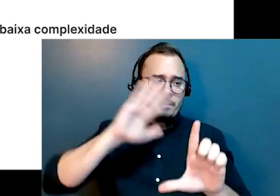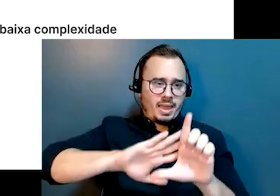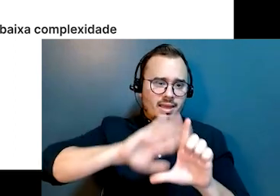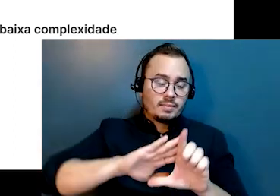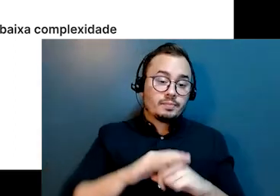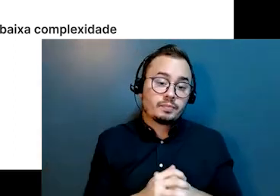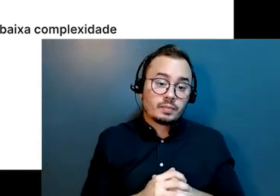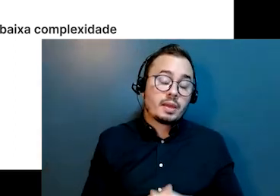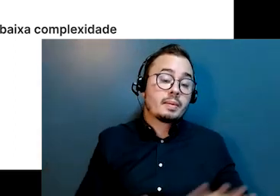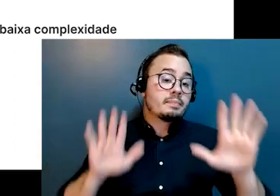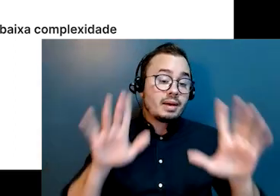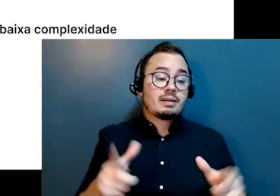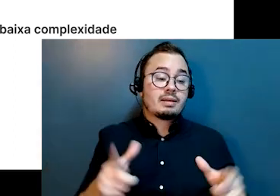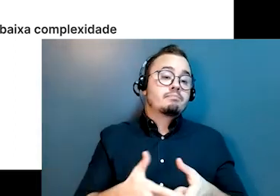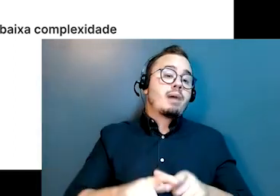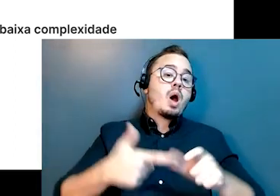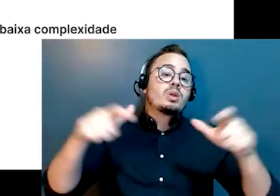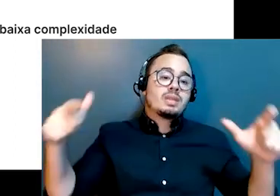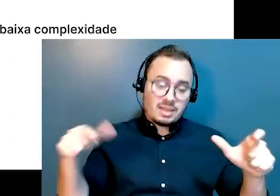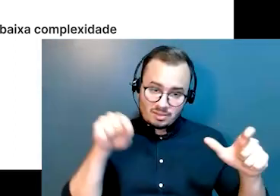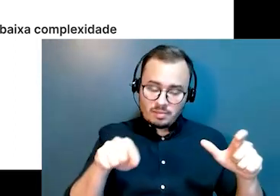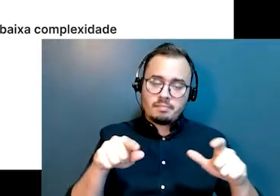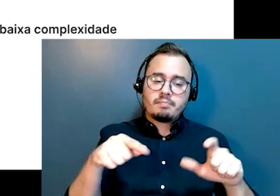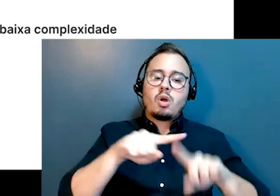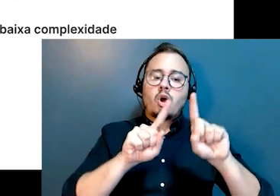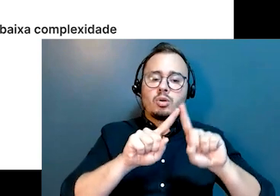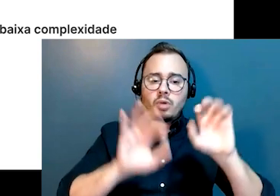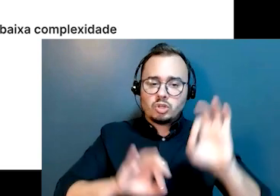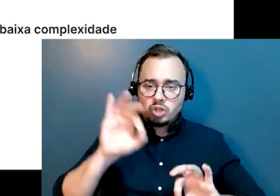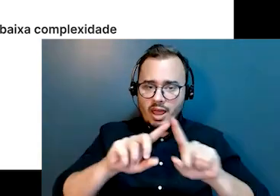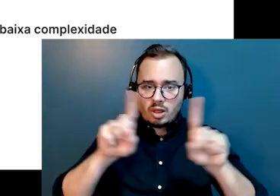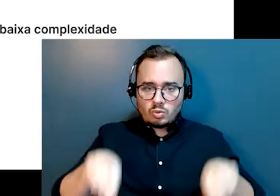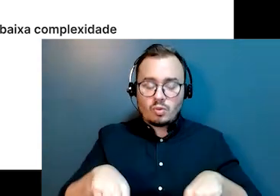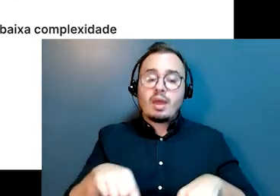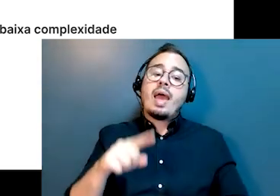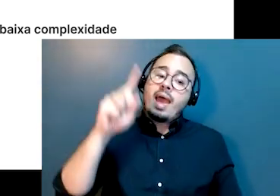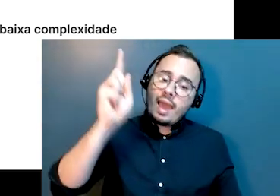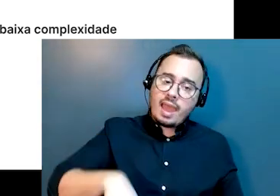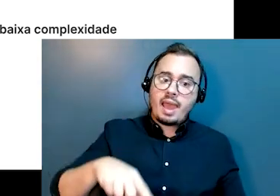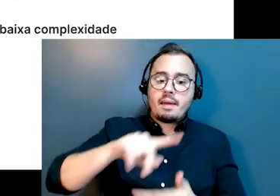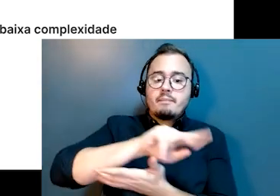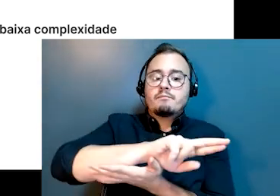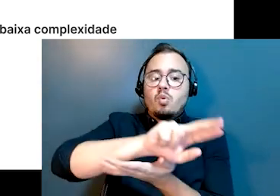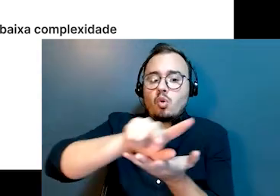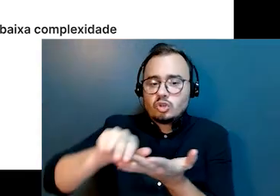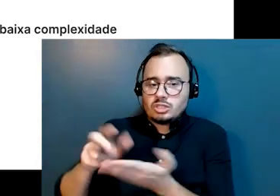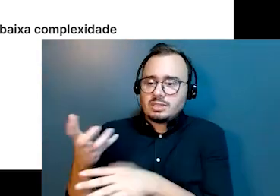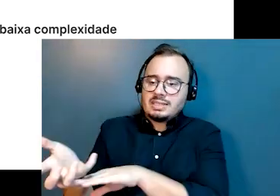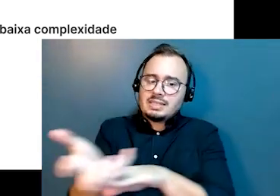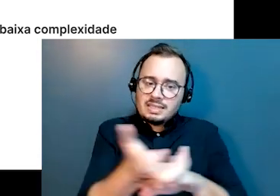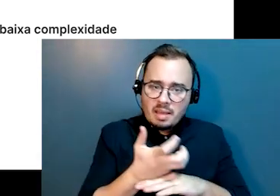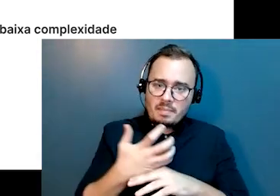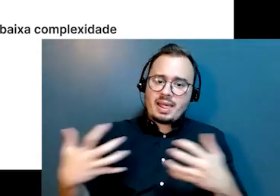são multidisciplinares. São projetos que têm diferentes especialidades e, normalmente, eles não exigem um grande